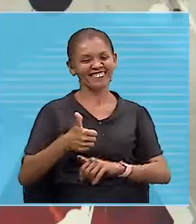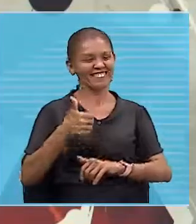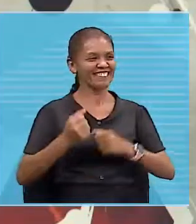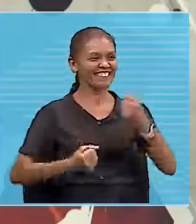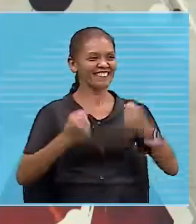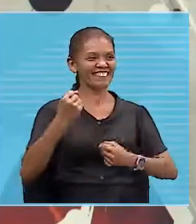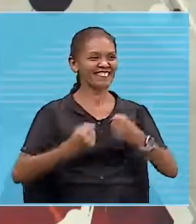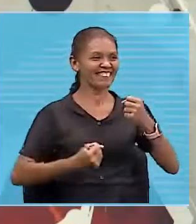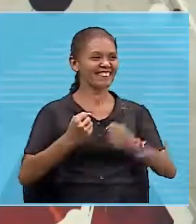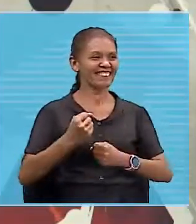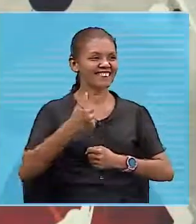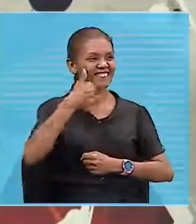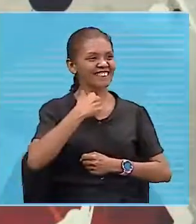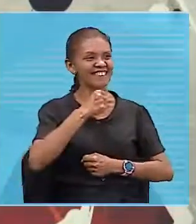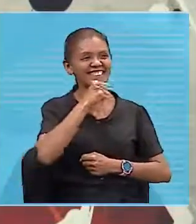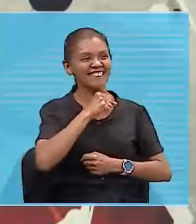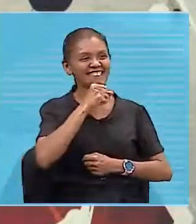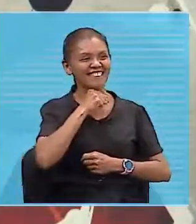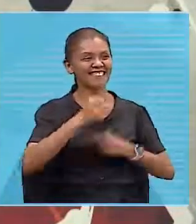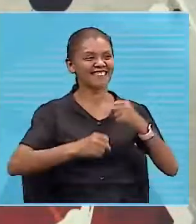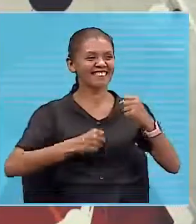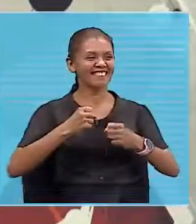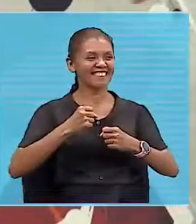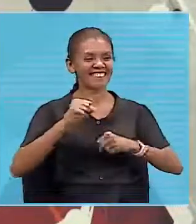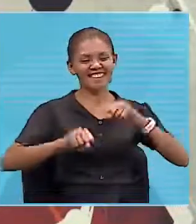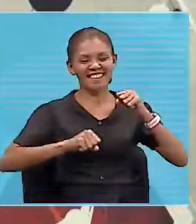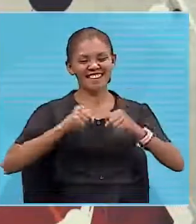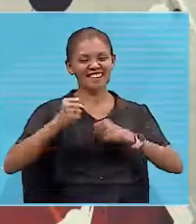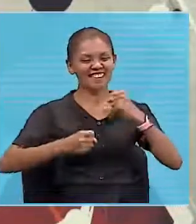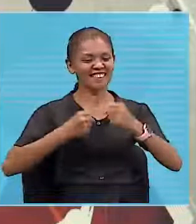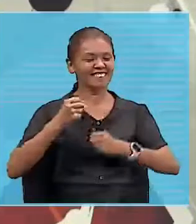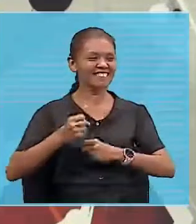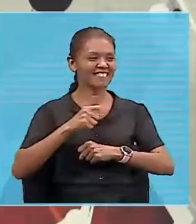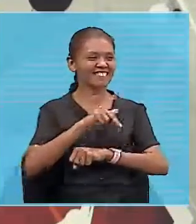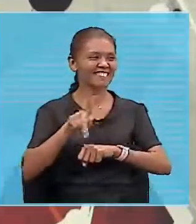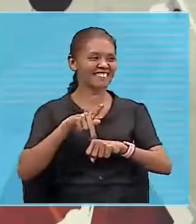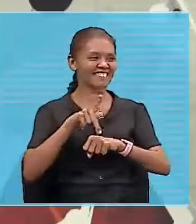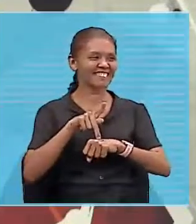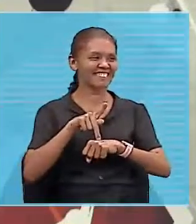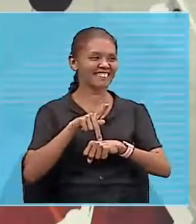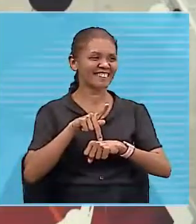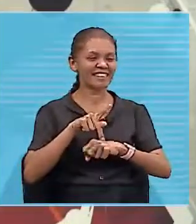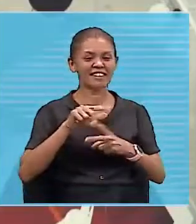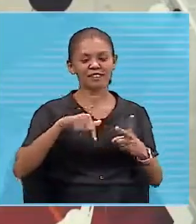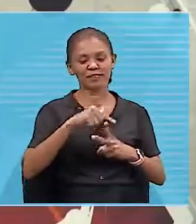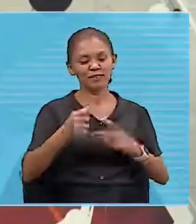as velhas correndo para cima da Praça ai liga para a polícia pega uma Avenida Principal do Bairro